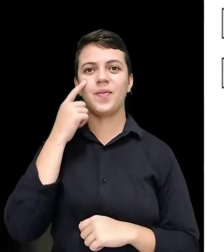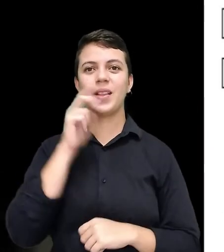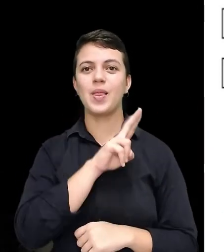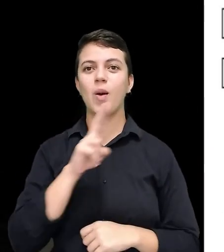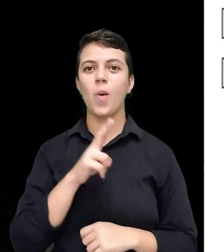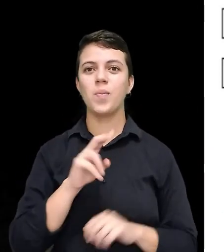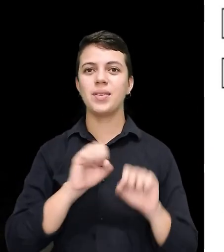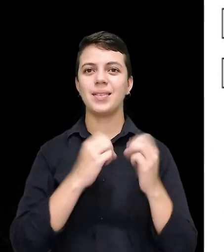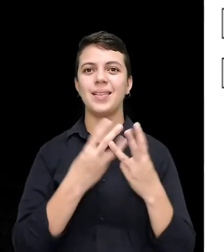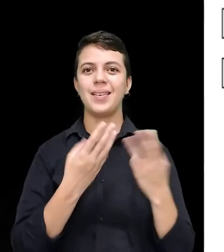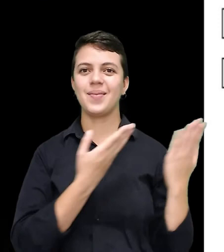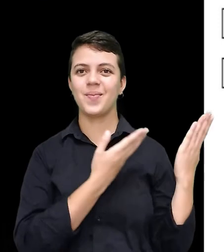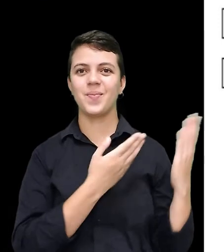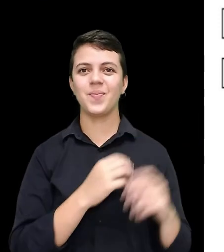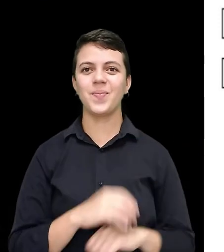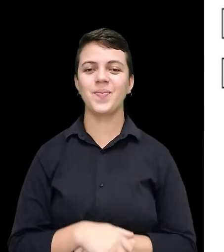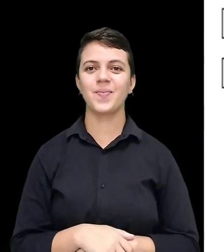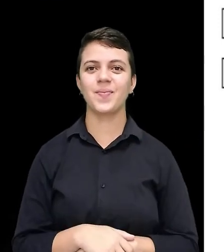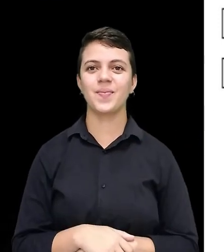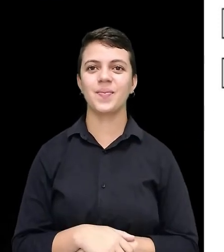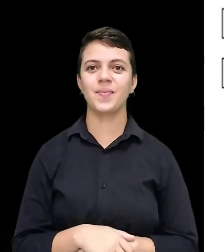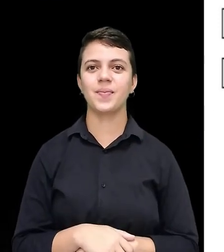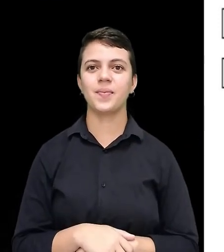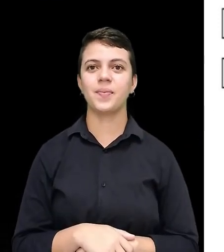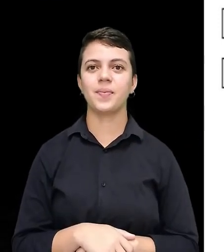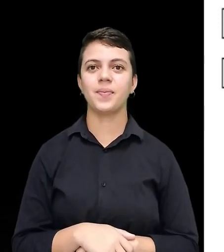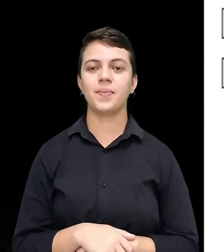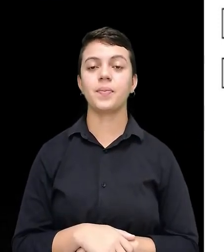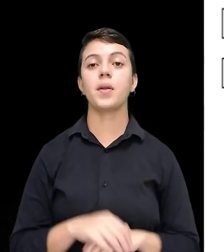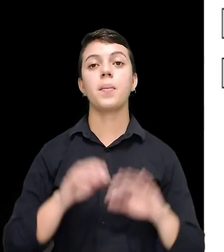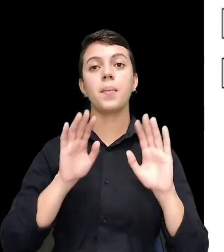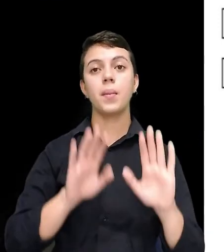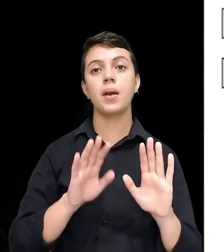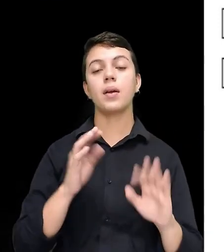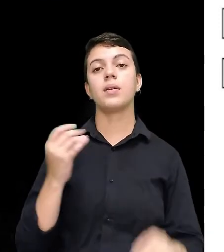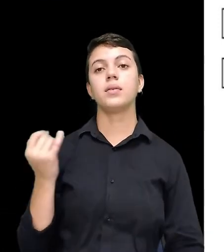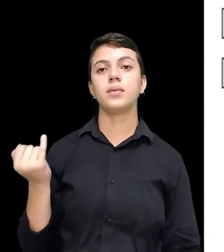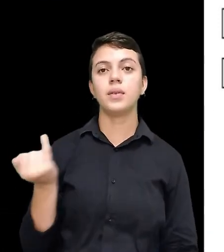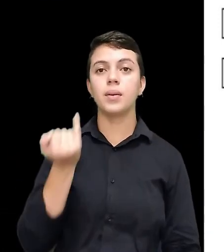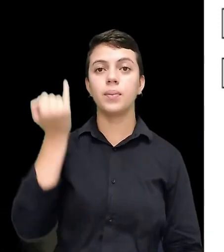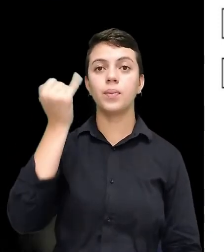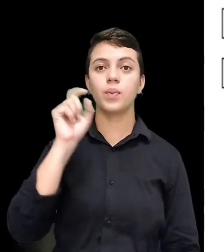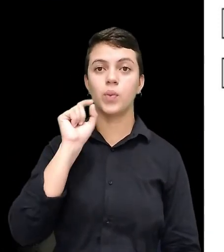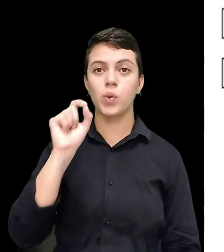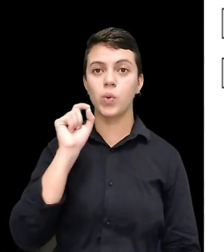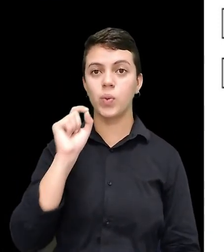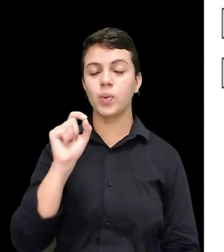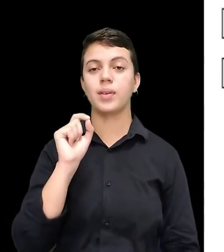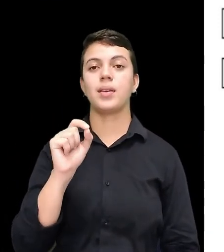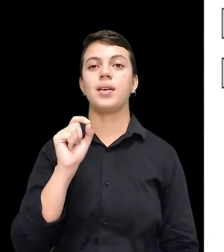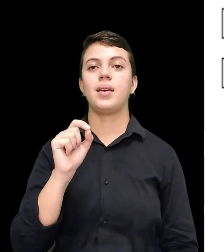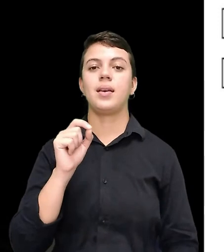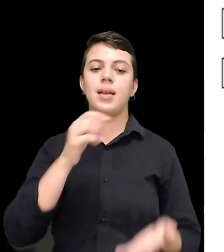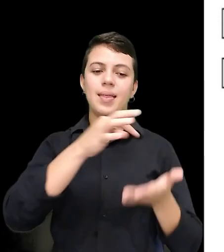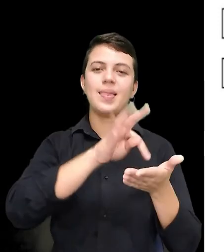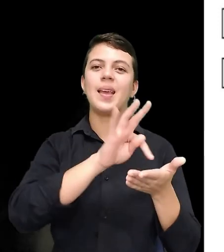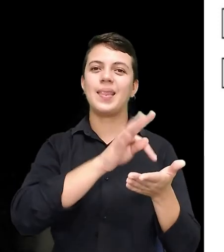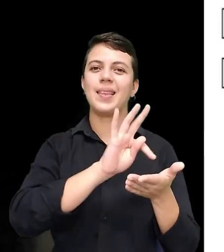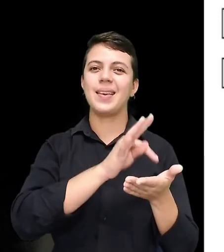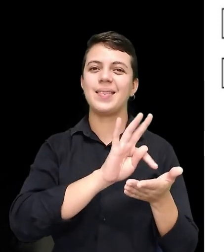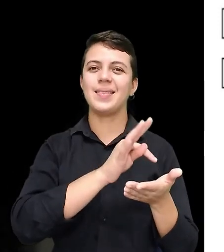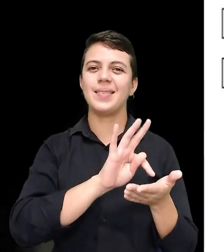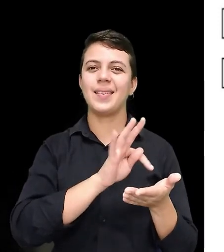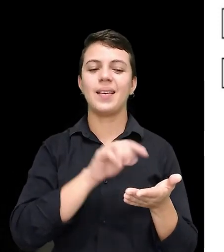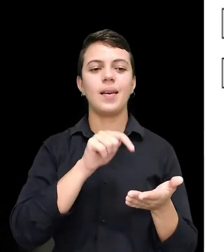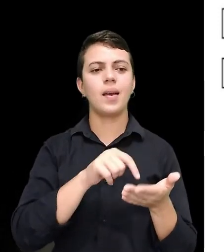nota, é difícil empregar essa característica, mas é importante aqui perceber nessa tendência o